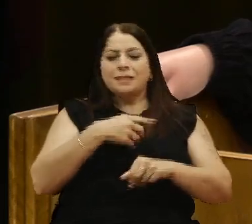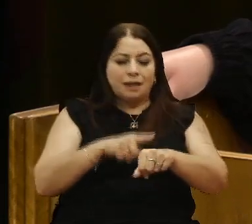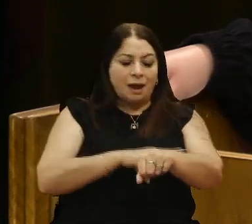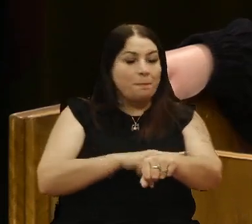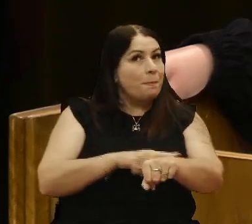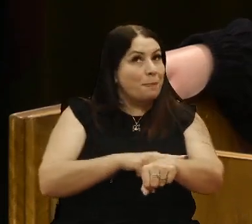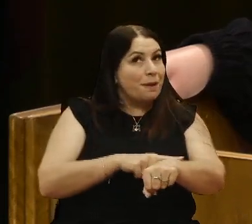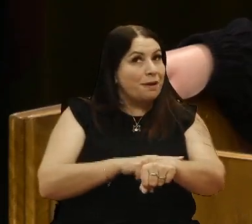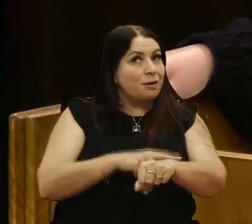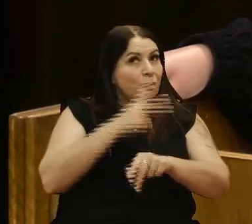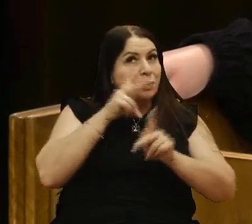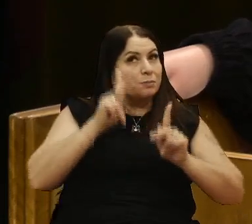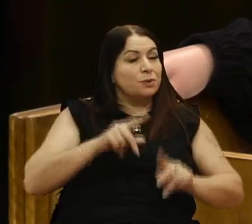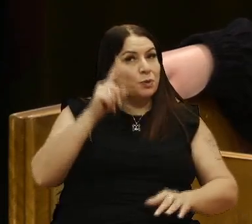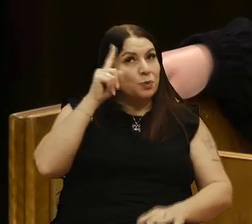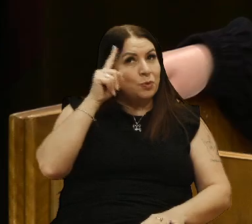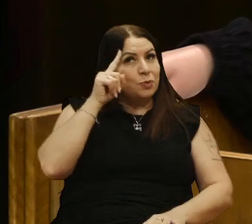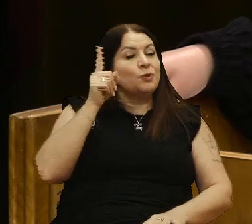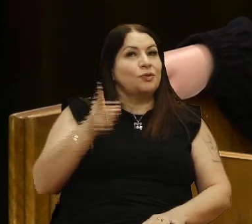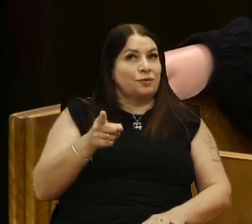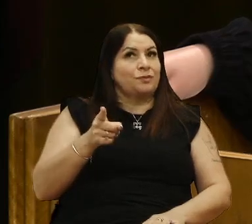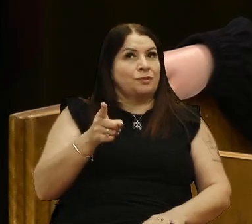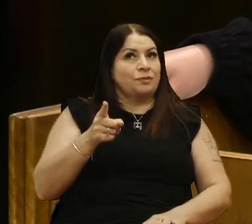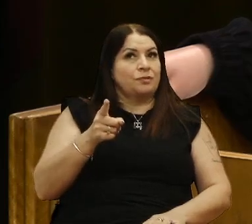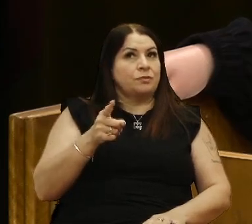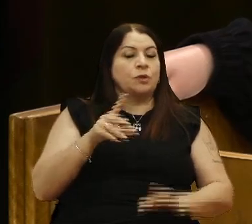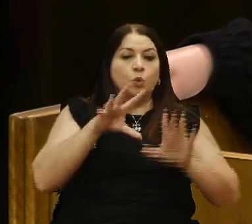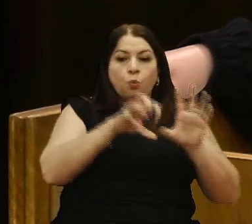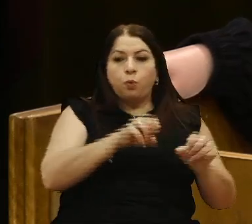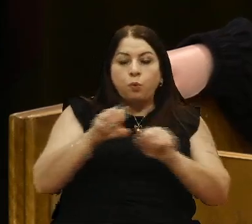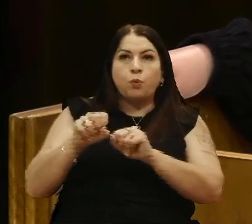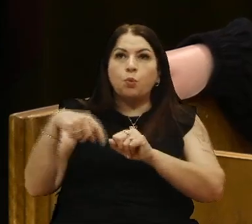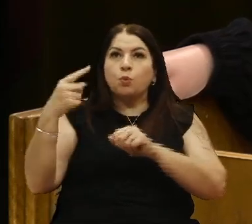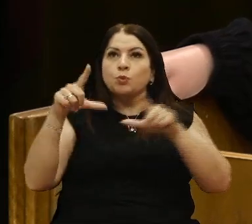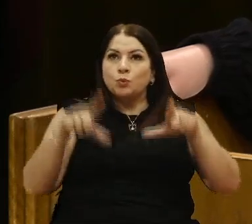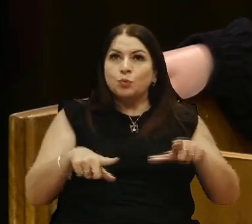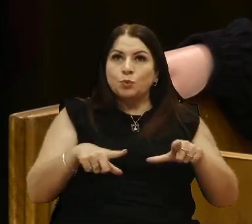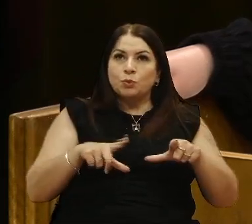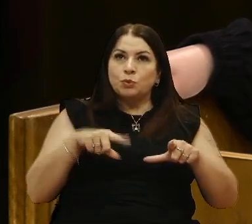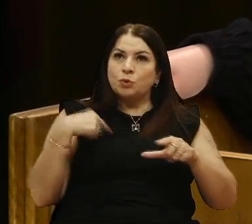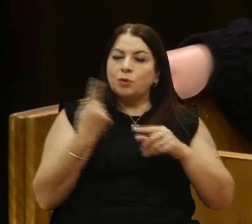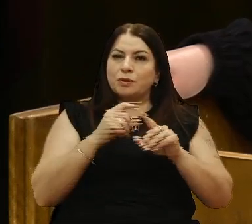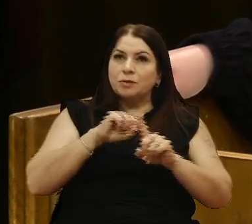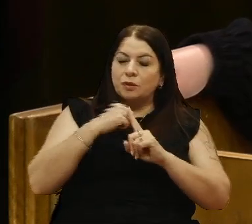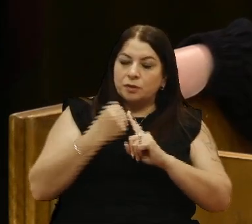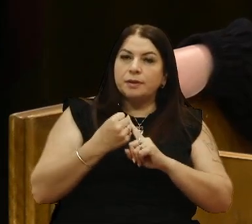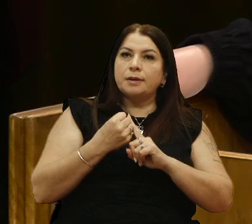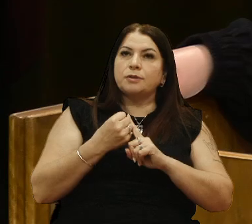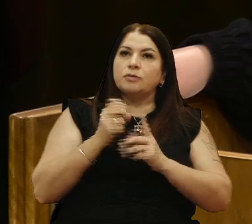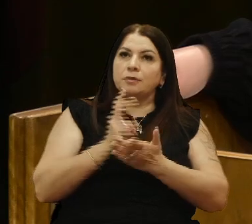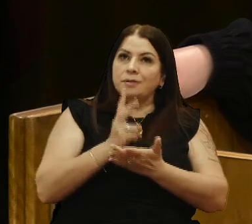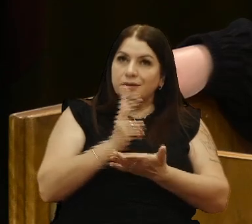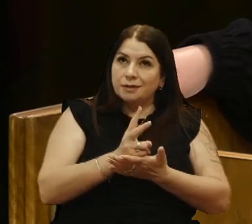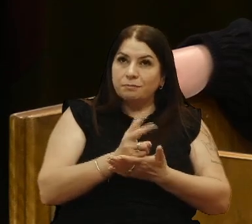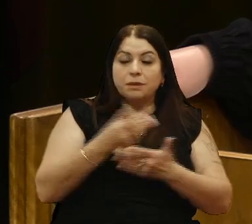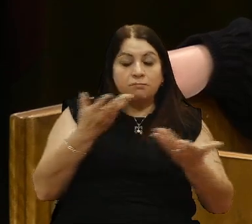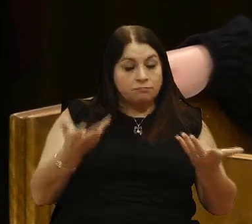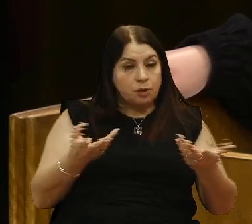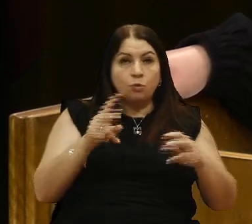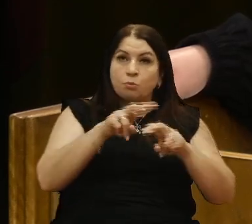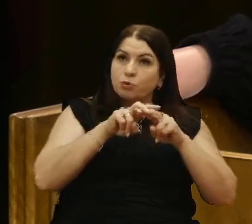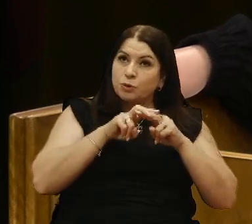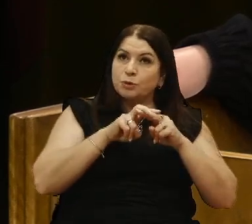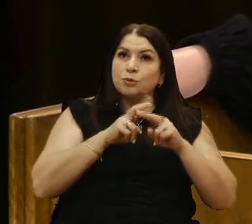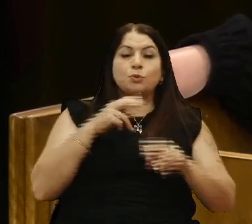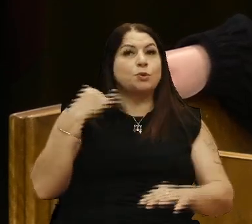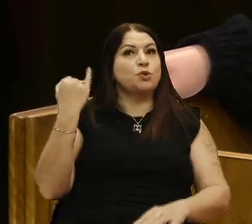pele quanto as pessoas no dia a dia, que ocupam todos os outros lugares da nossa sociedade sentem. Então, é por isso que é